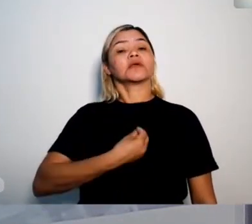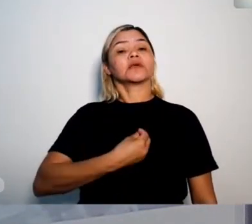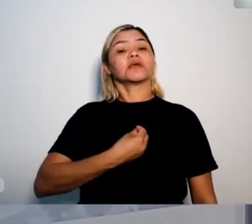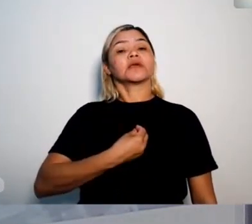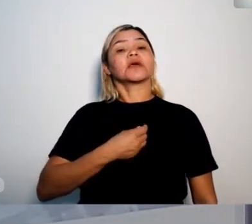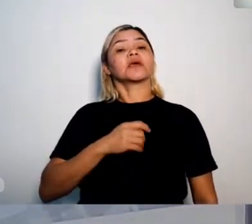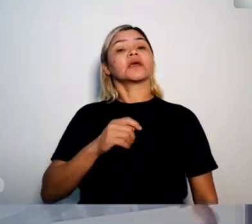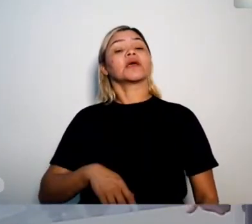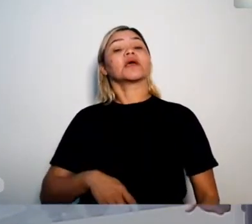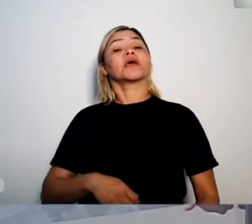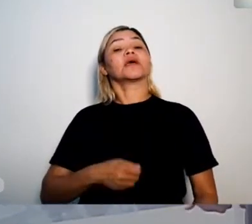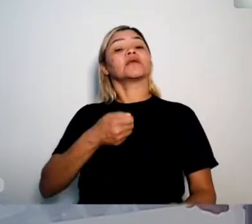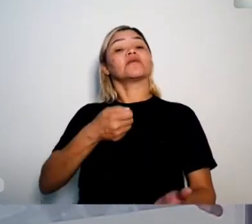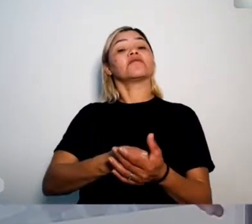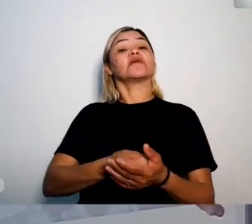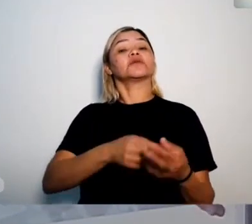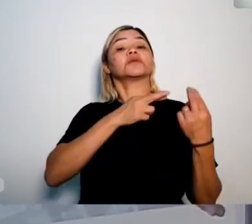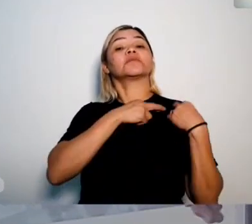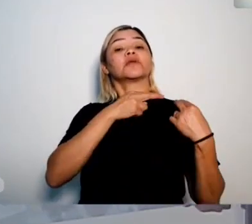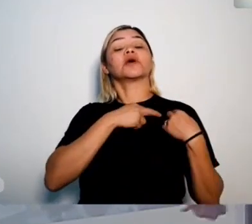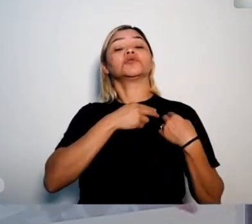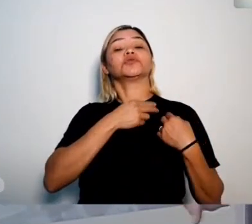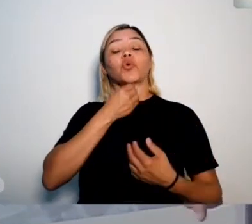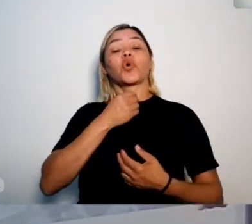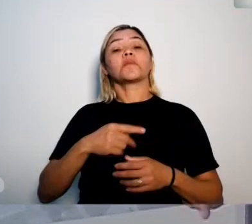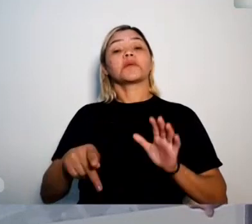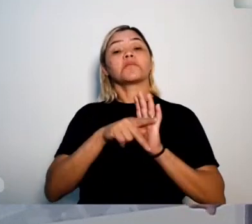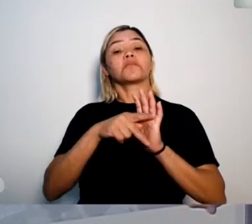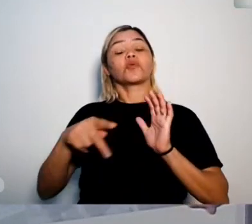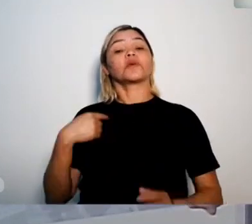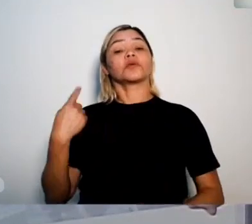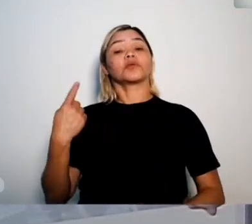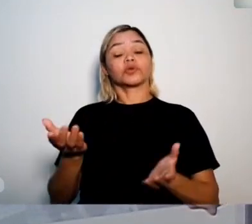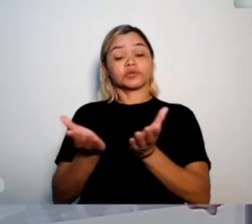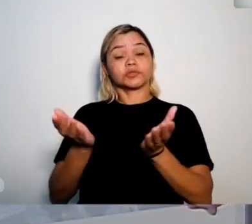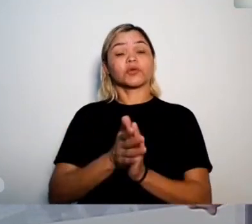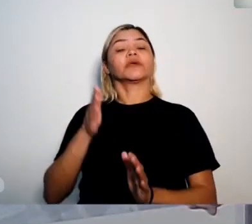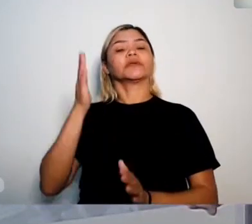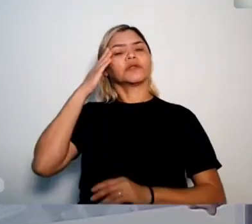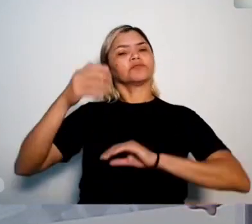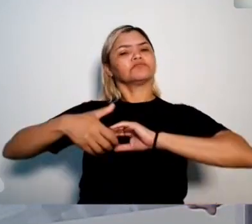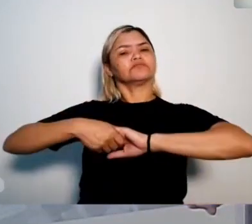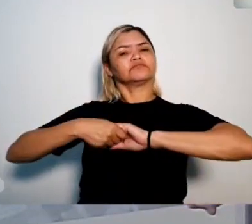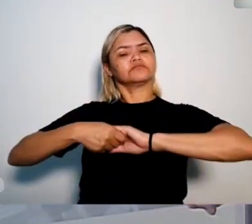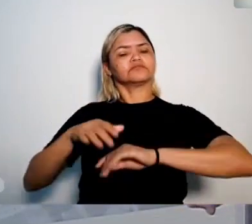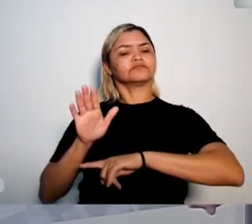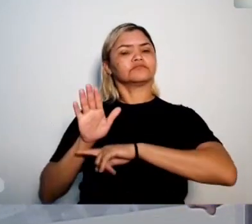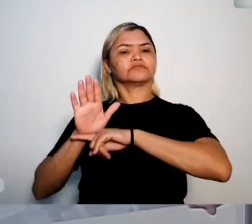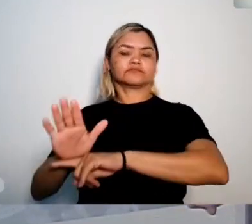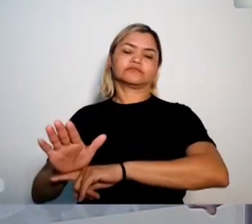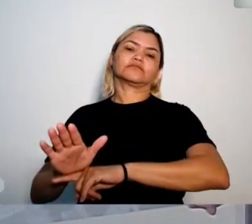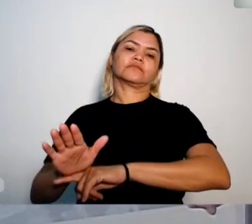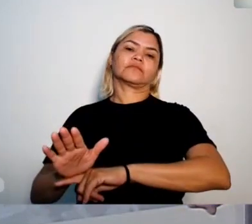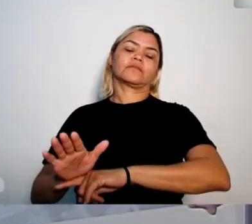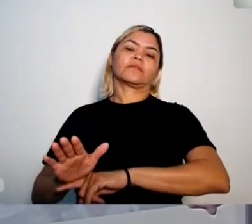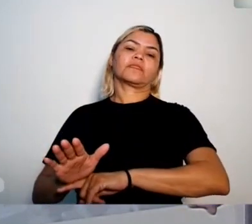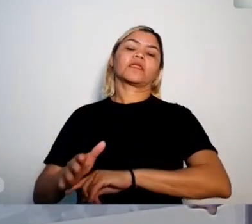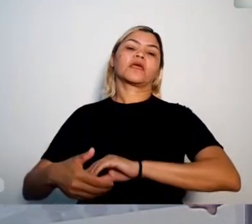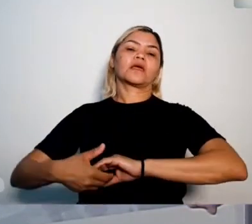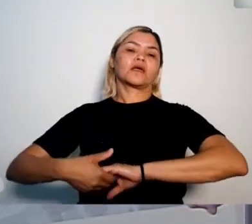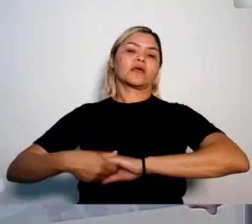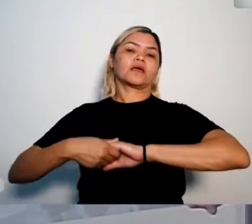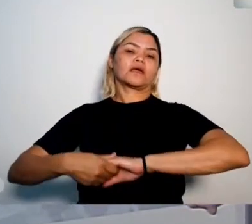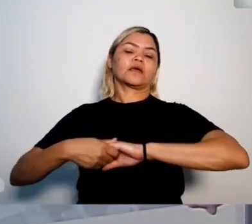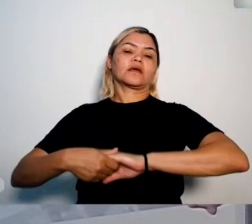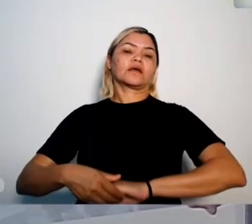público e muito mais de nós cristãos estendendo uma mão solidária, uma mão fraterna, uma mão amiga. Então,